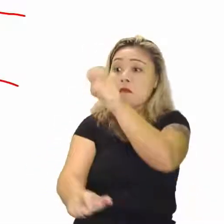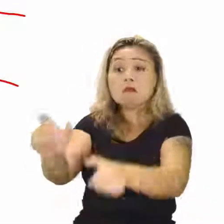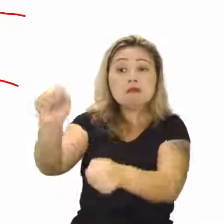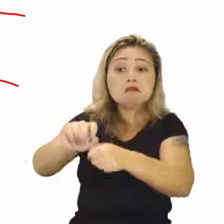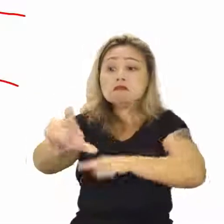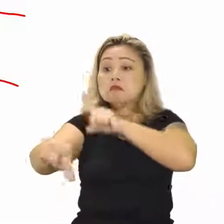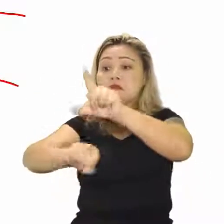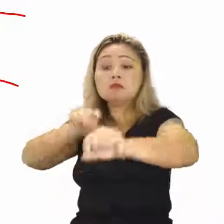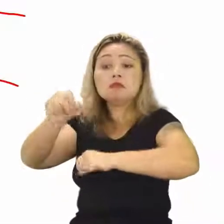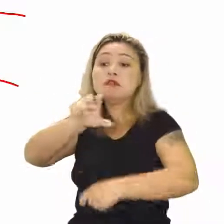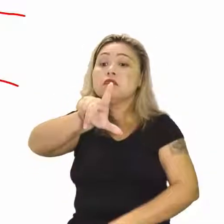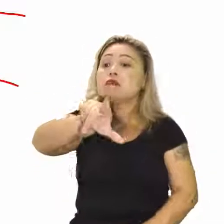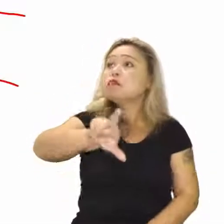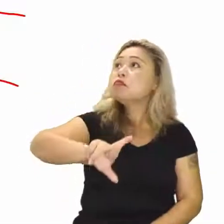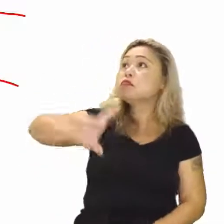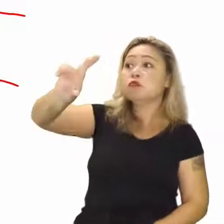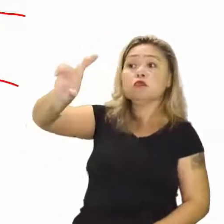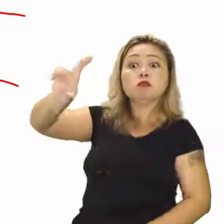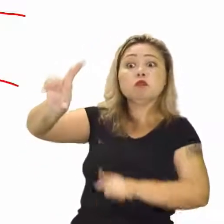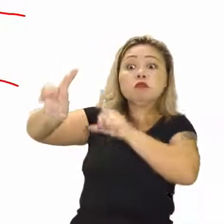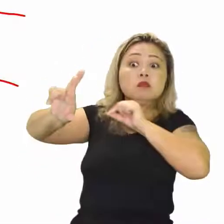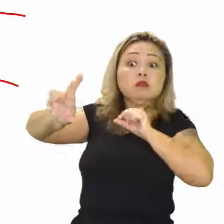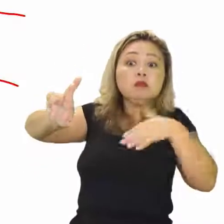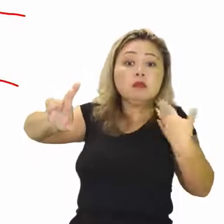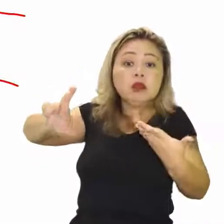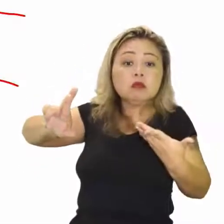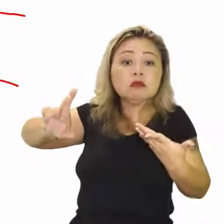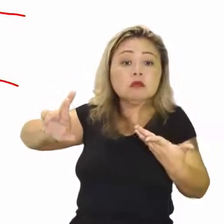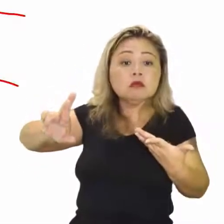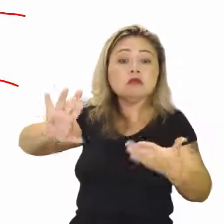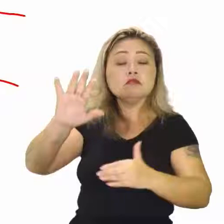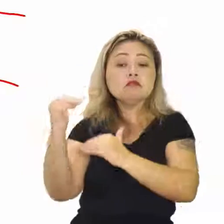a igualdade racial. Gente,